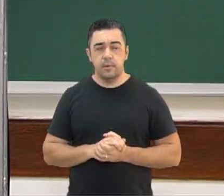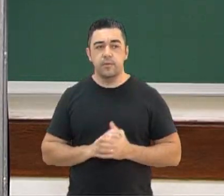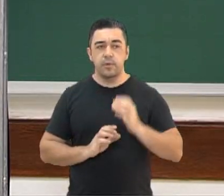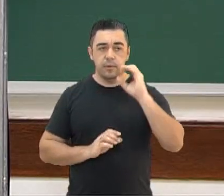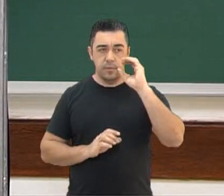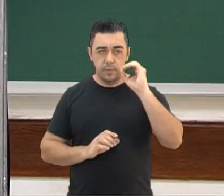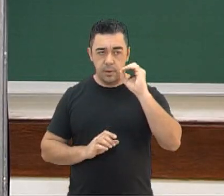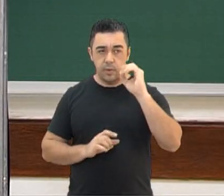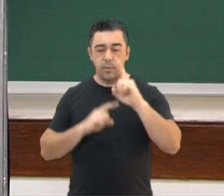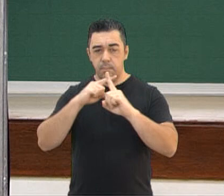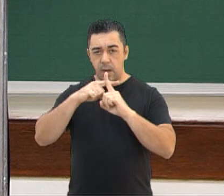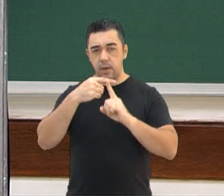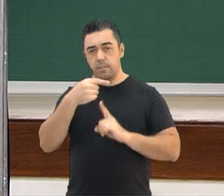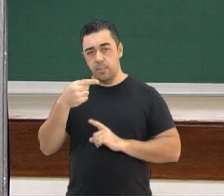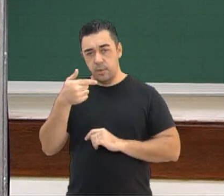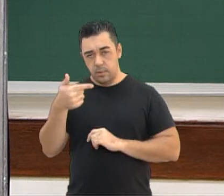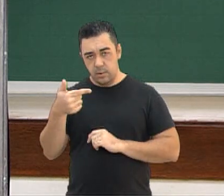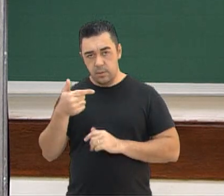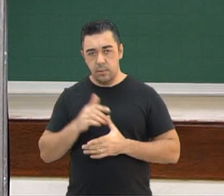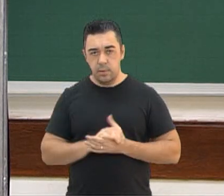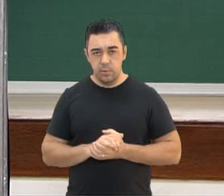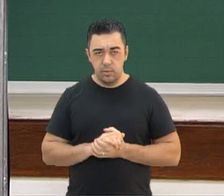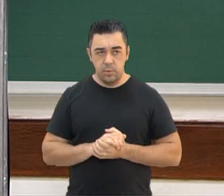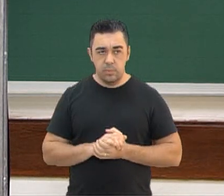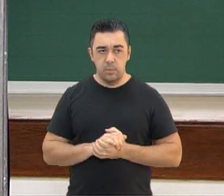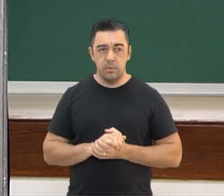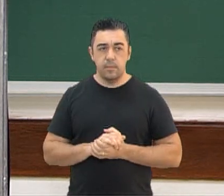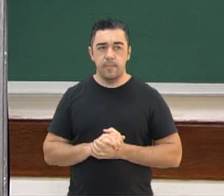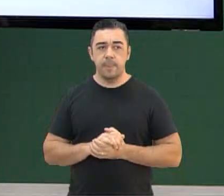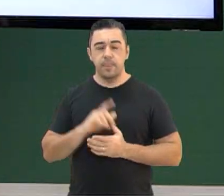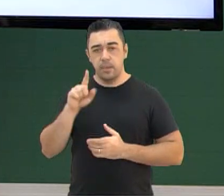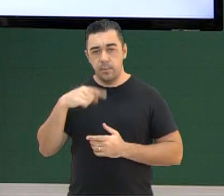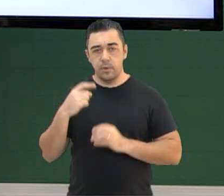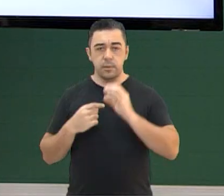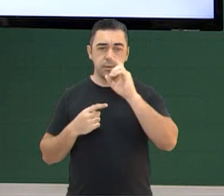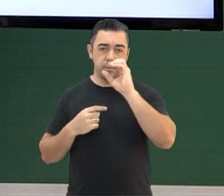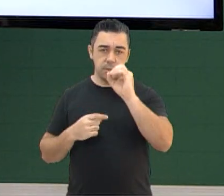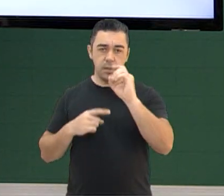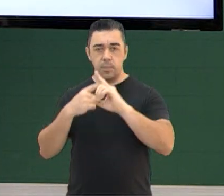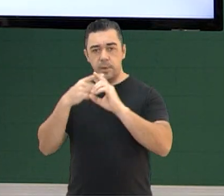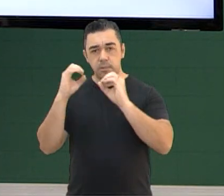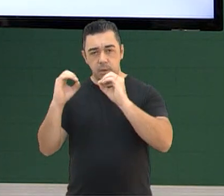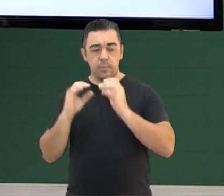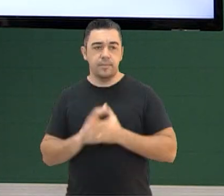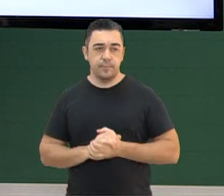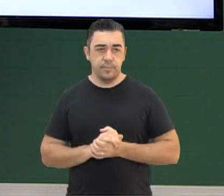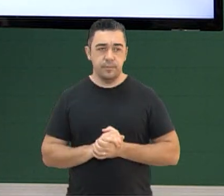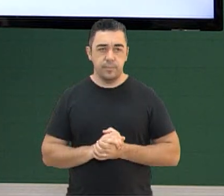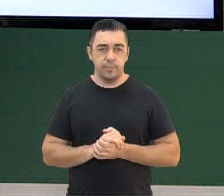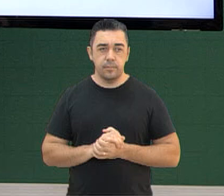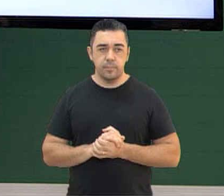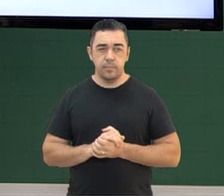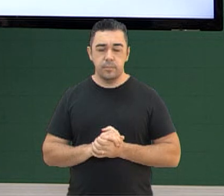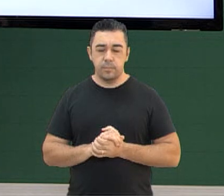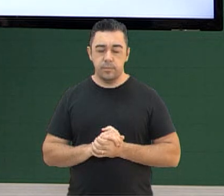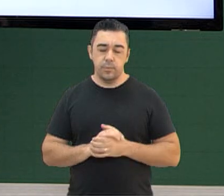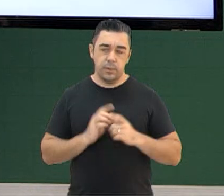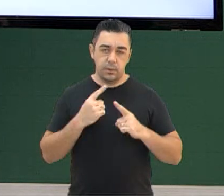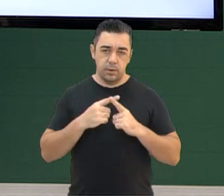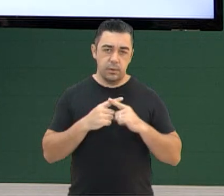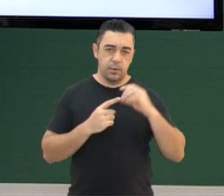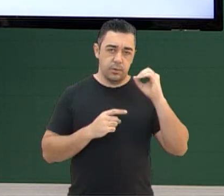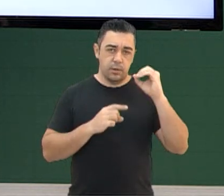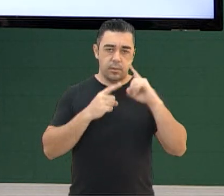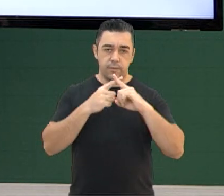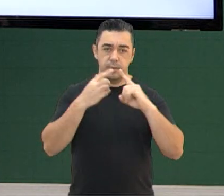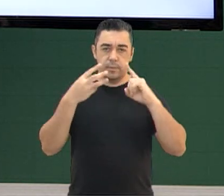depois aqui 0 mais menos 2, e por último aqui 0 mais 0, porque 3 vezes 0 é 0 e 2 vezes 0